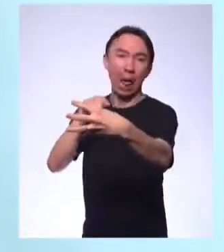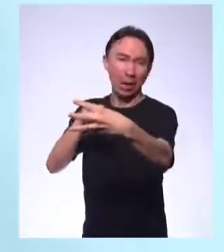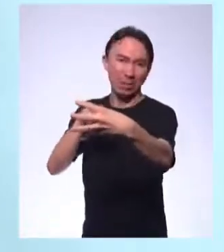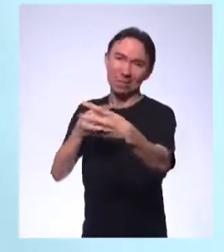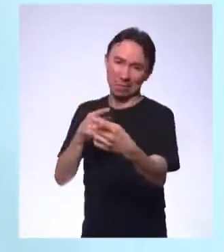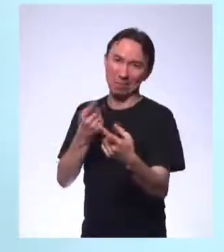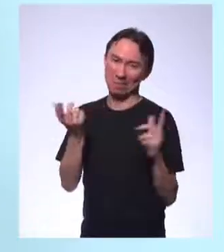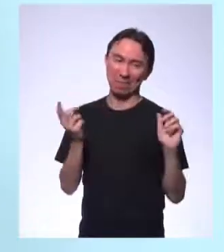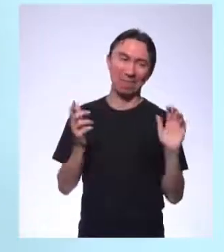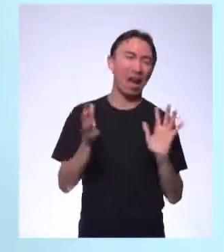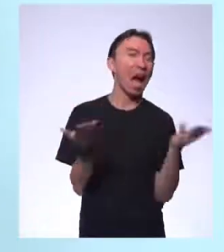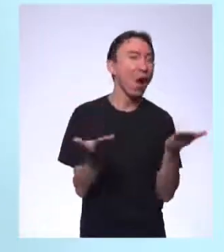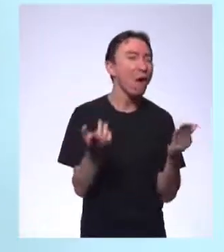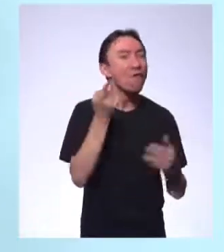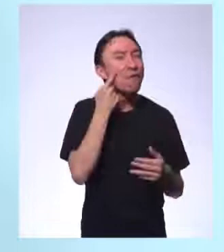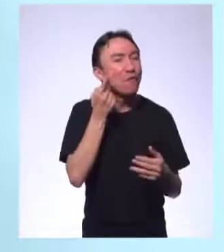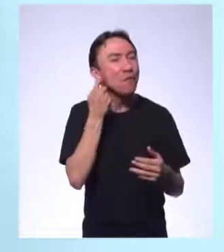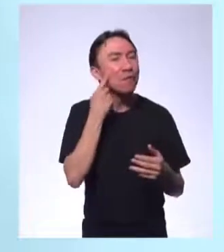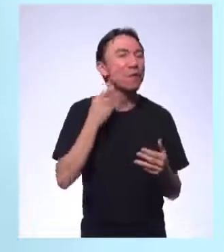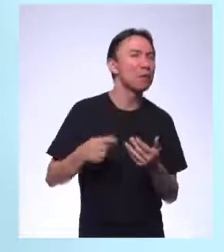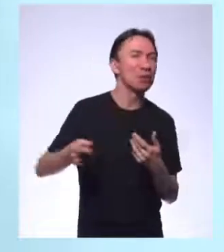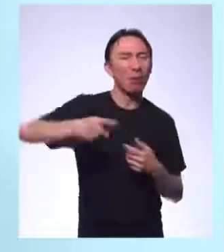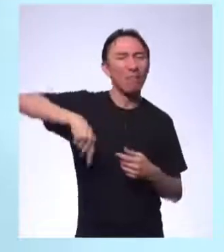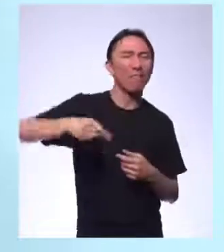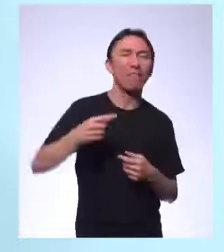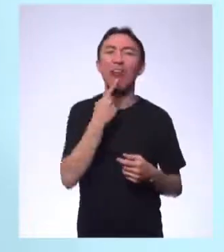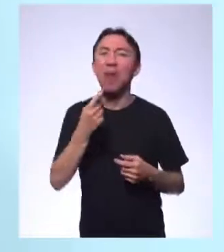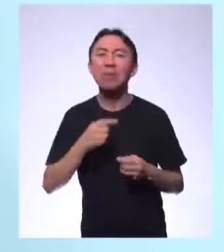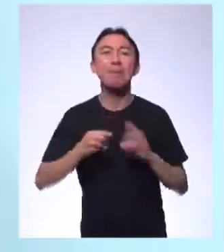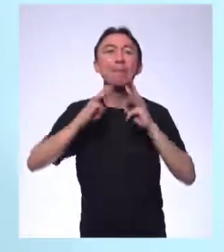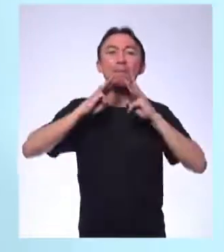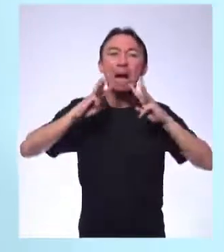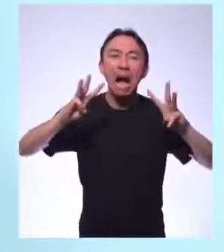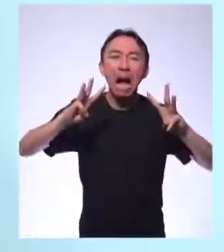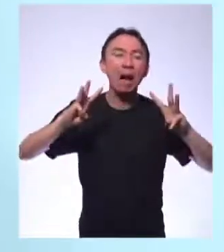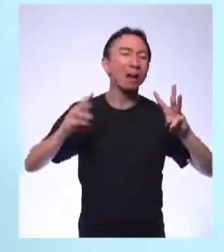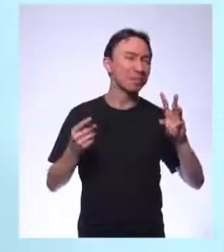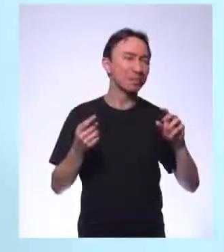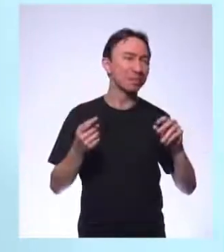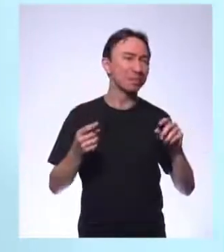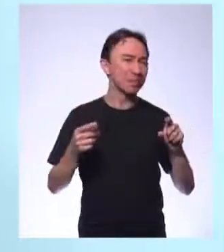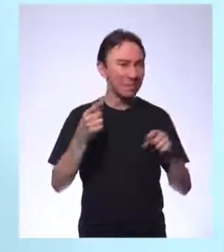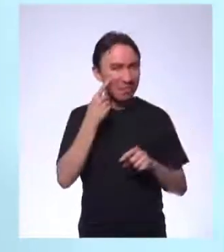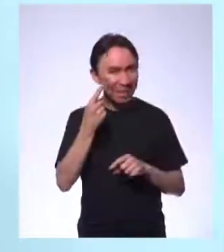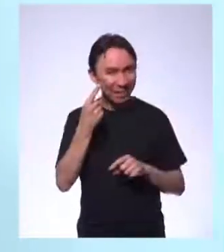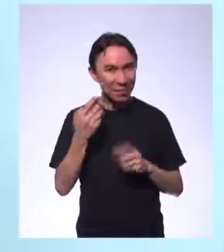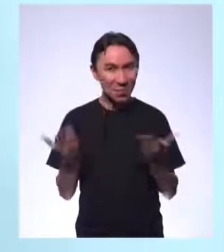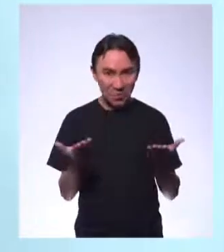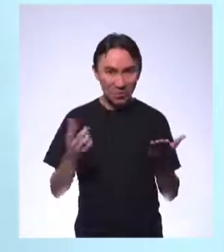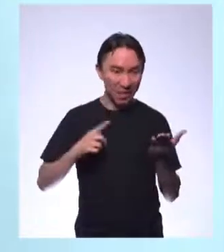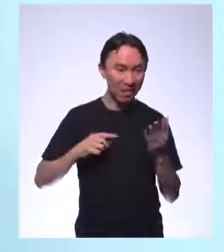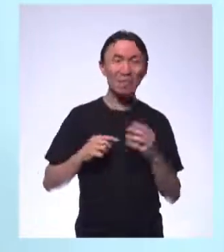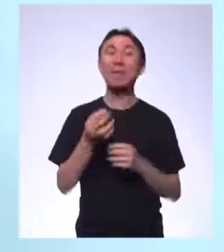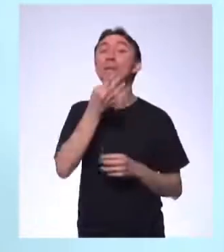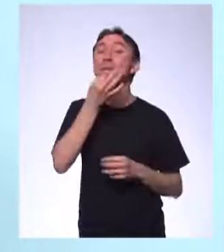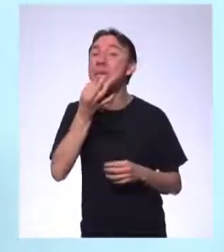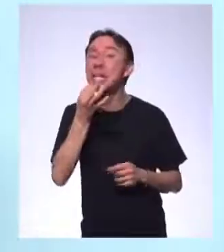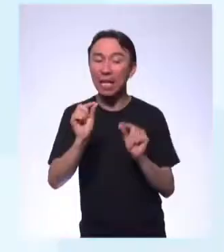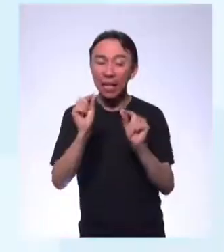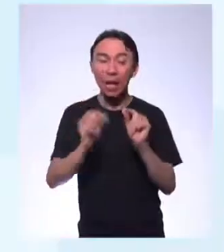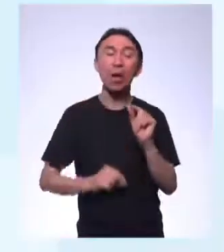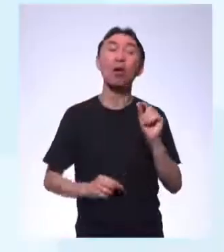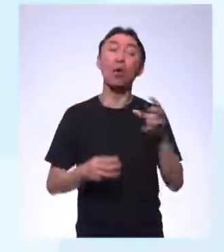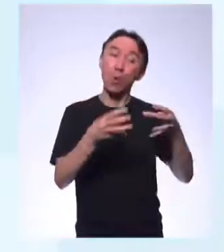analisar essa resenha que a gente leu agora. A gente falou de marketing e tal, mas lembre-se que quem fez essa resenha foi o pessoal do currículo do Estado de São Paulo, tá? Então vamos